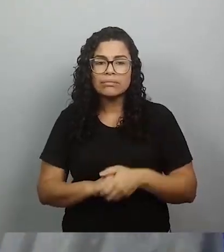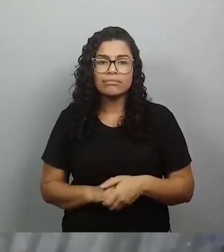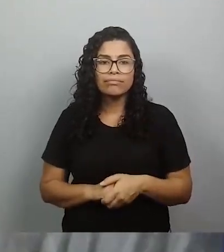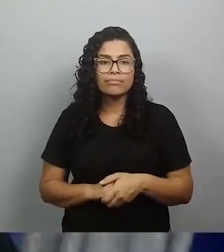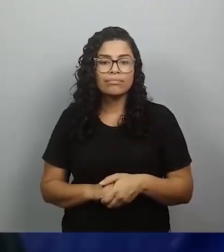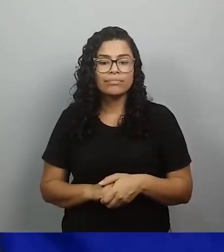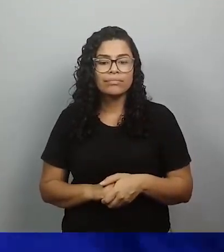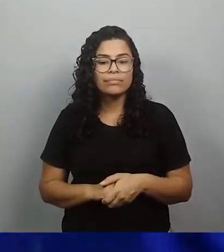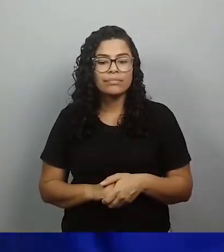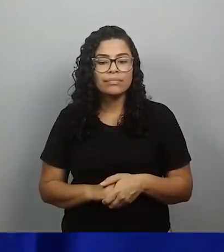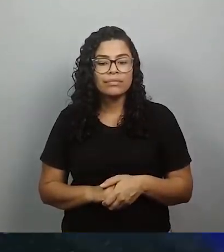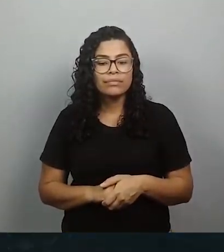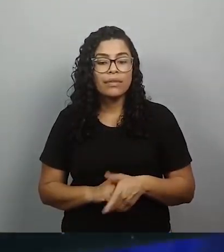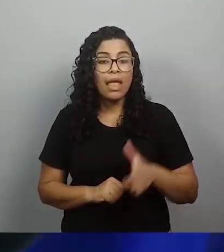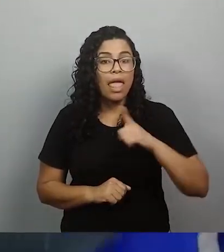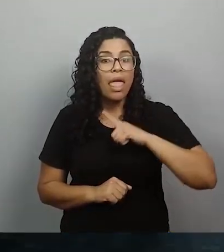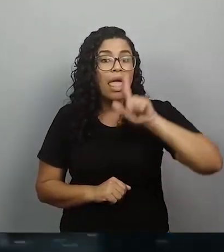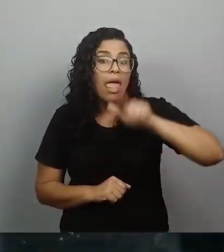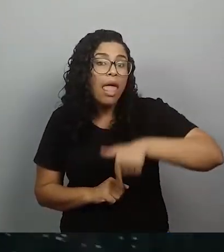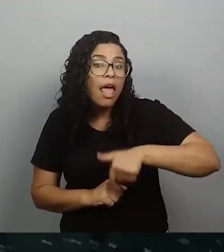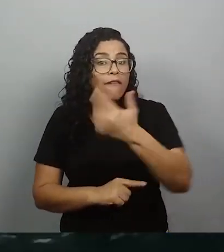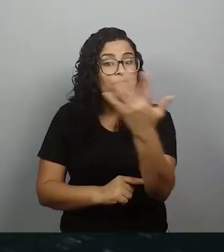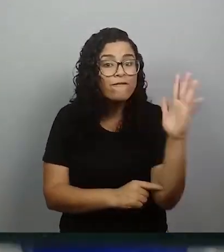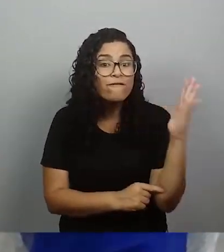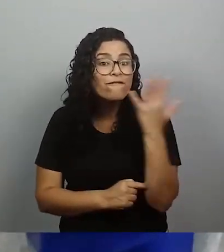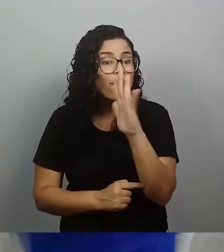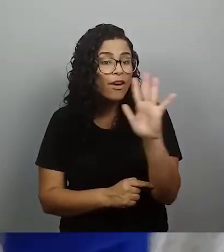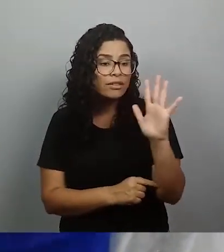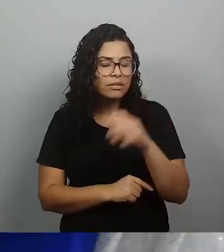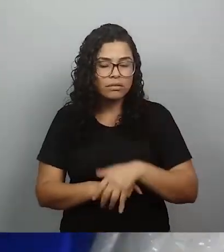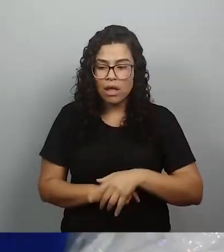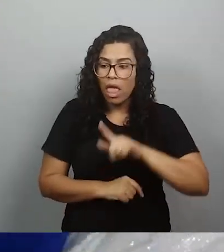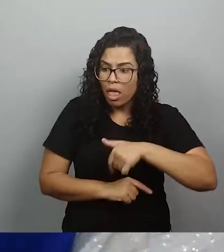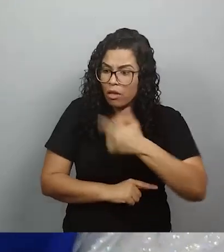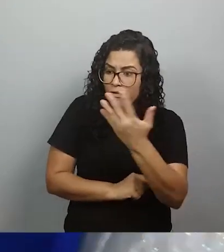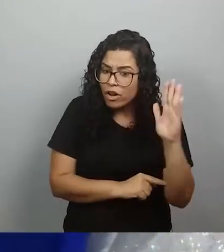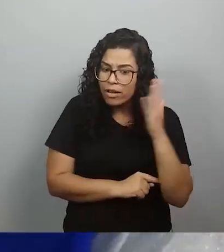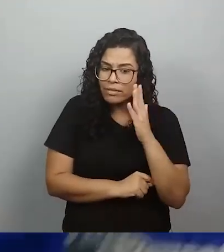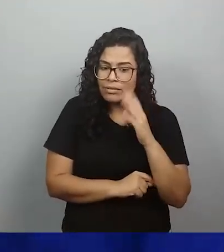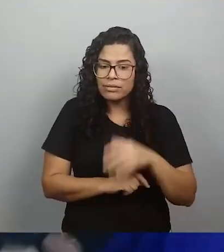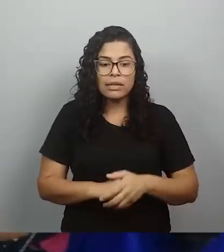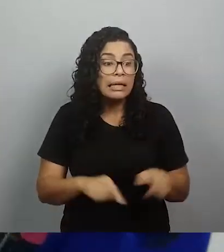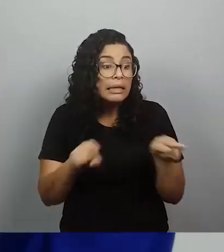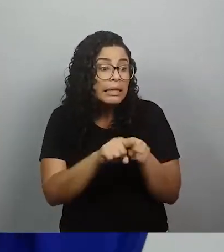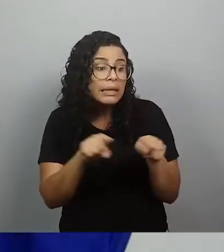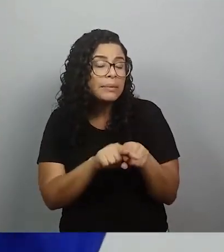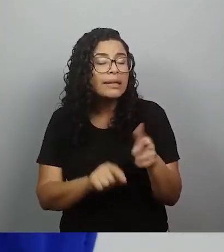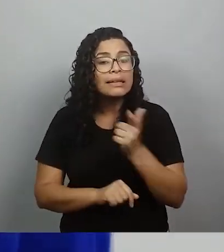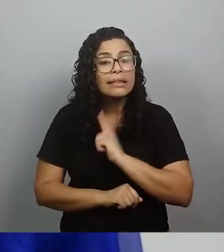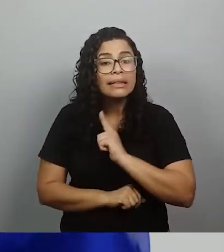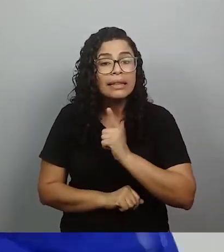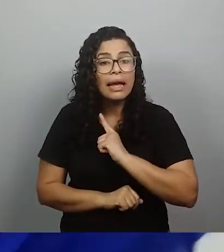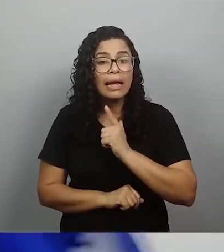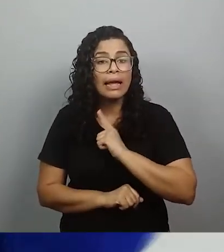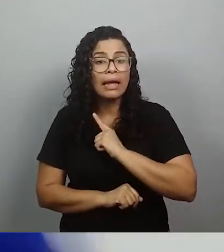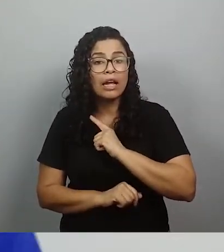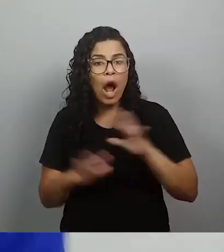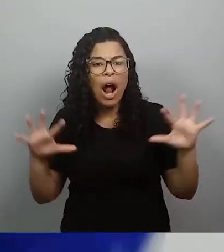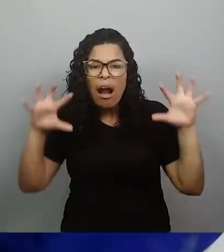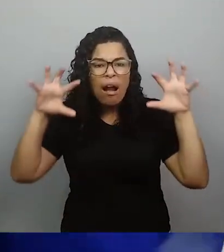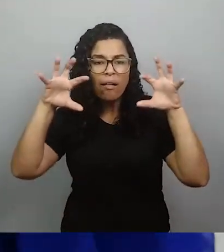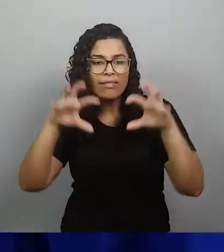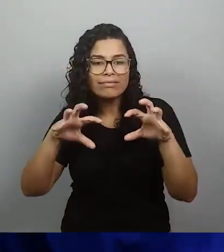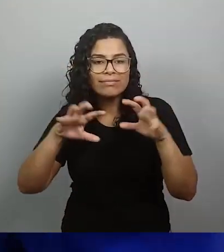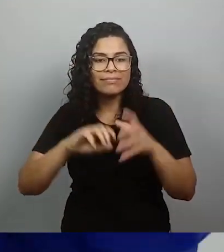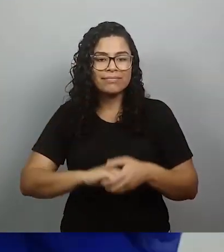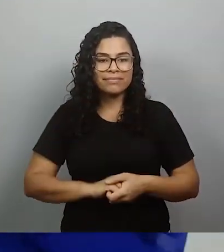Muita coisa. É uma floresta. O enigma é uma floresta? E também tem um